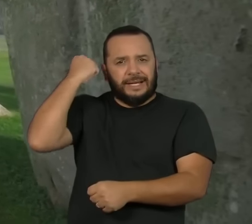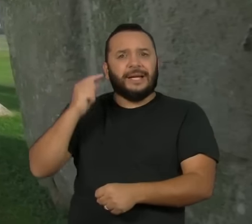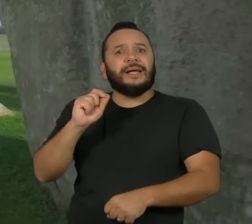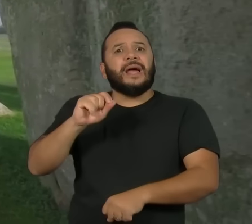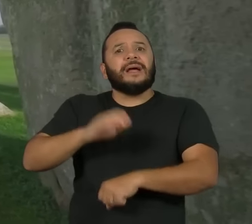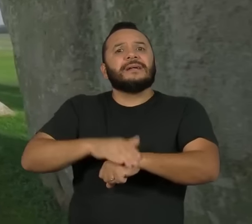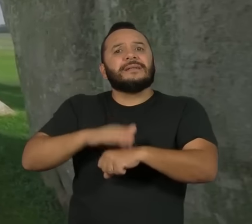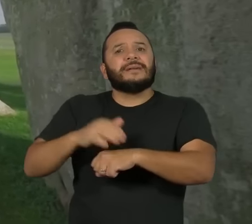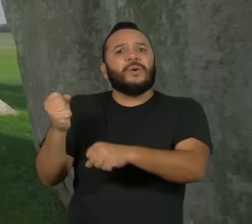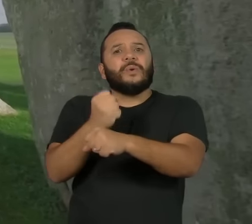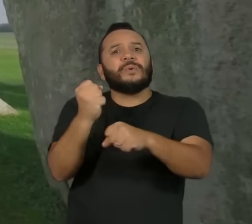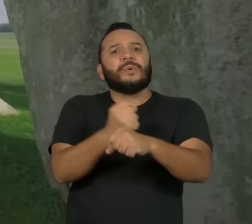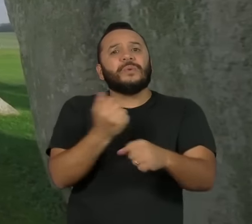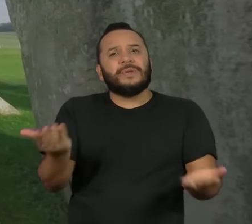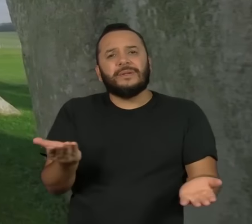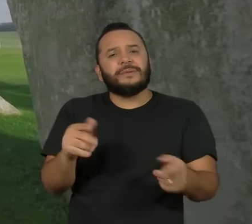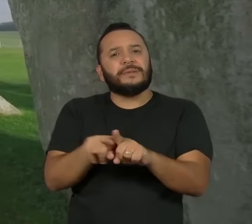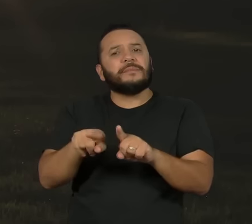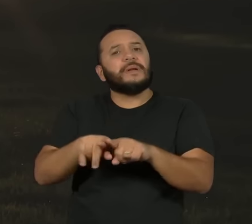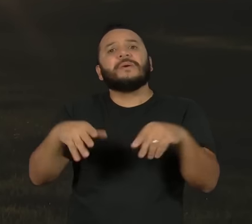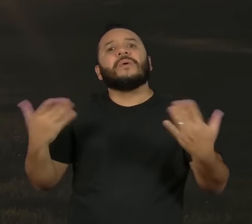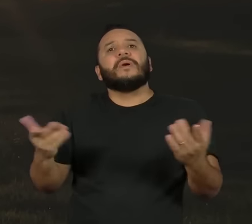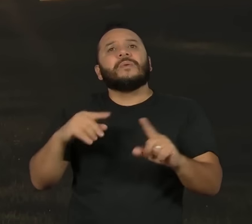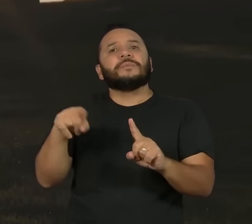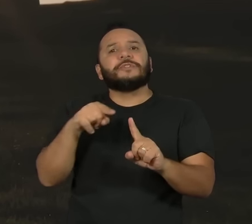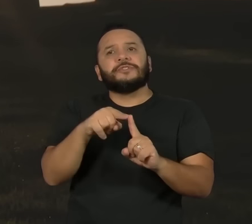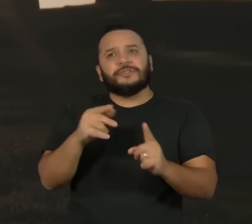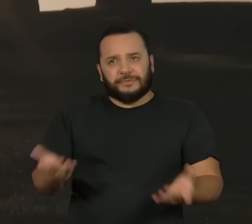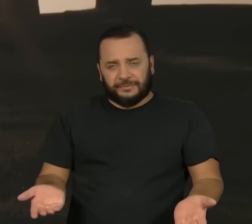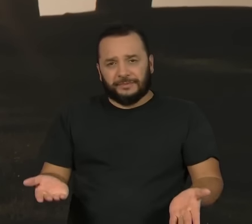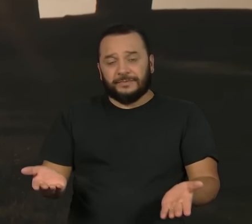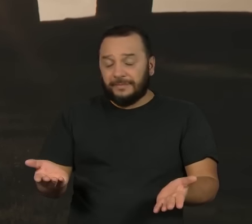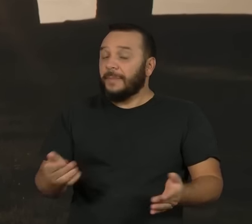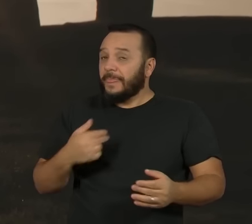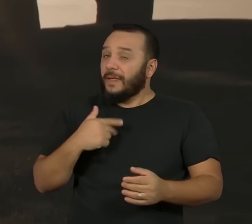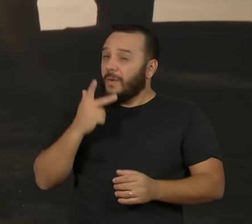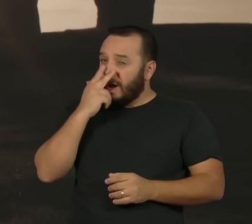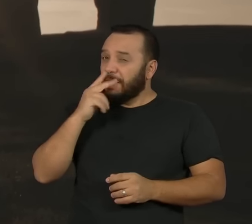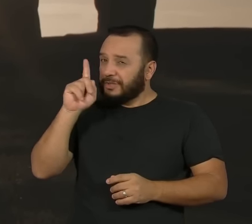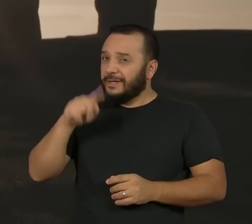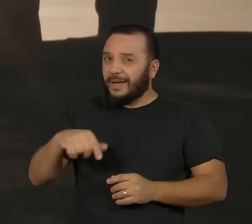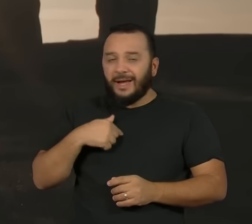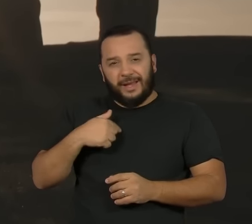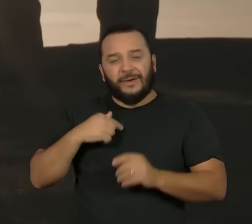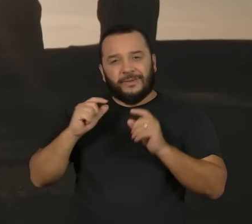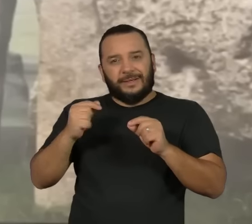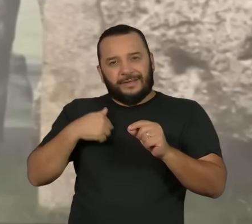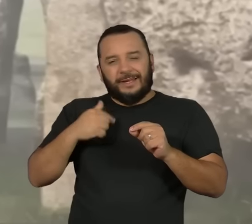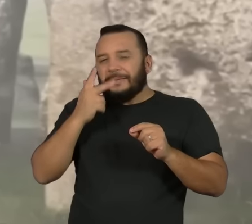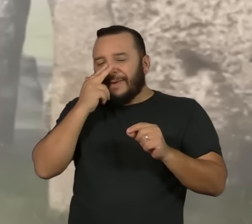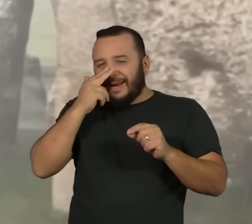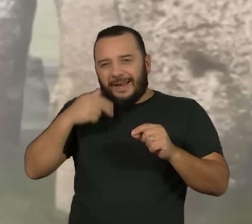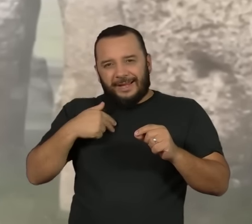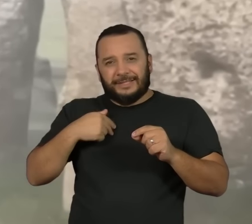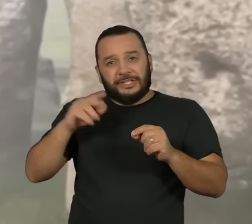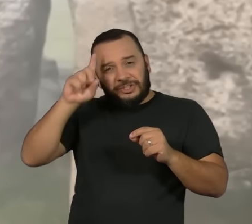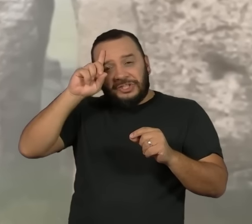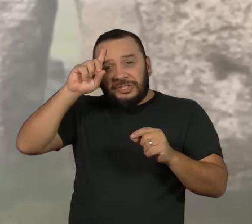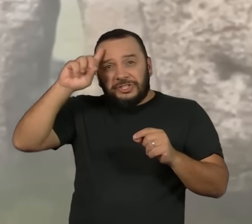o construiu e com qual finalidade. Dizem que pode ter sido um calendário astronômico, já que os